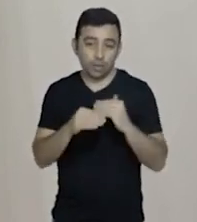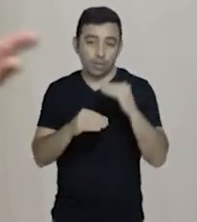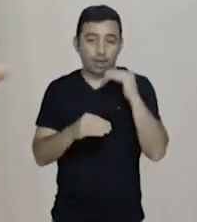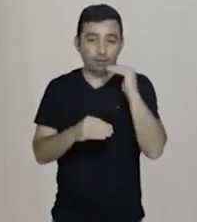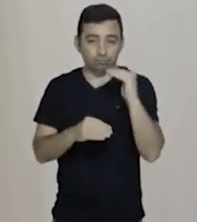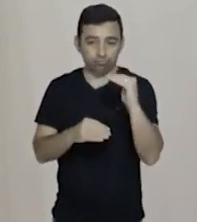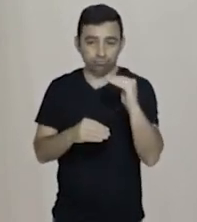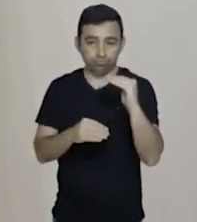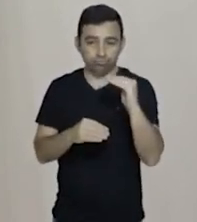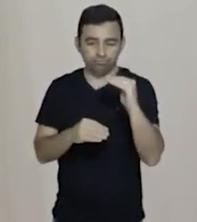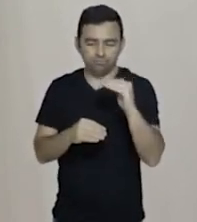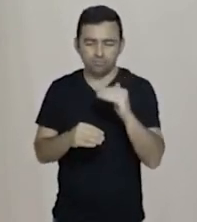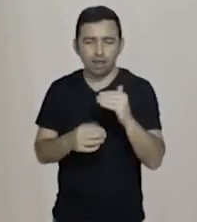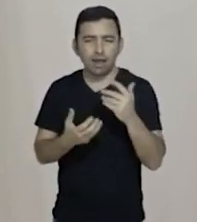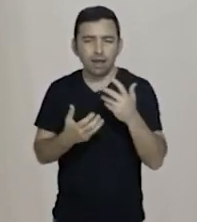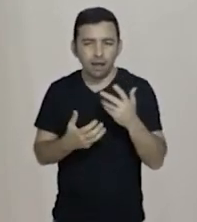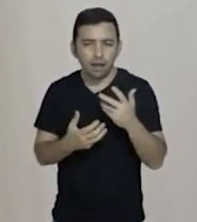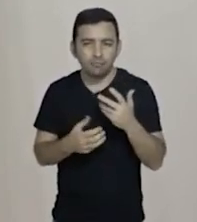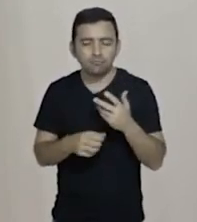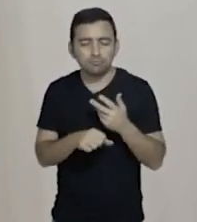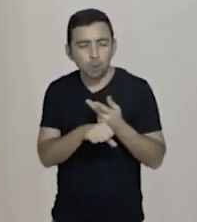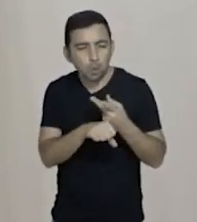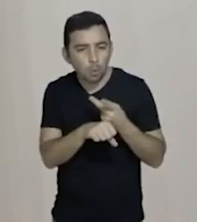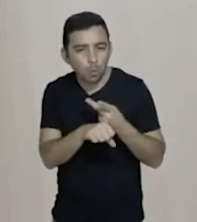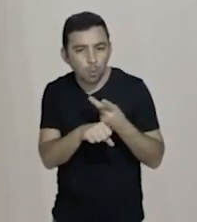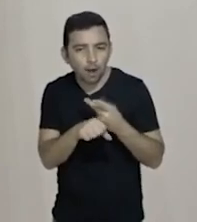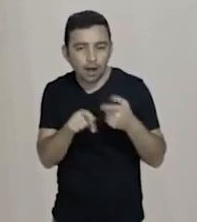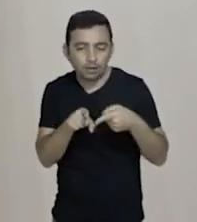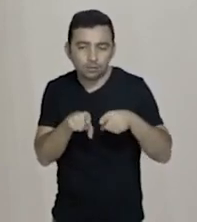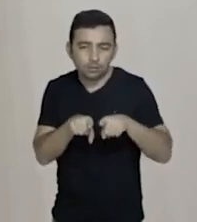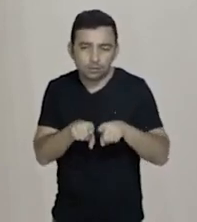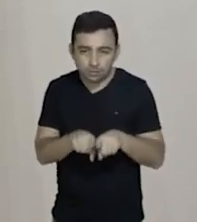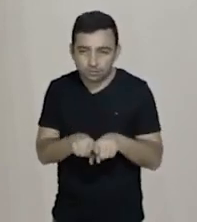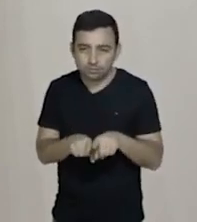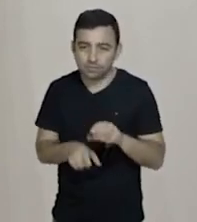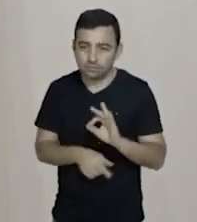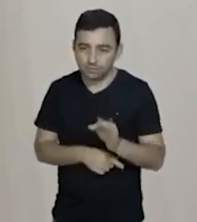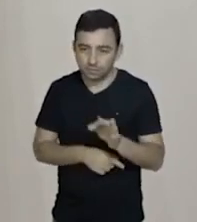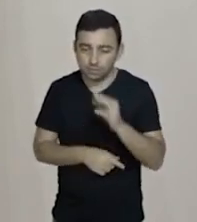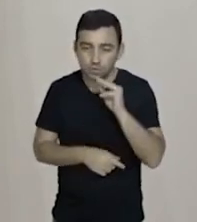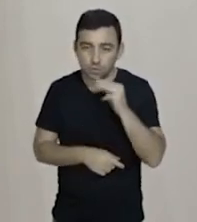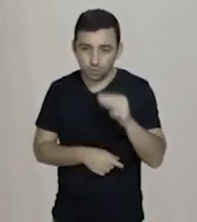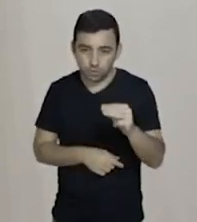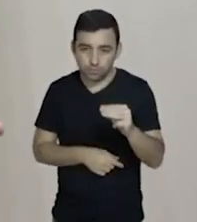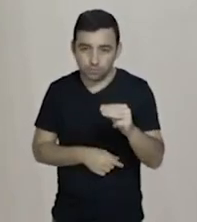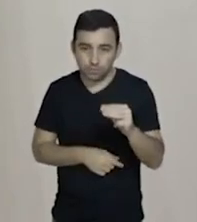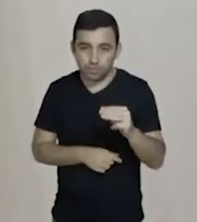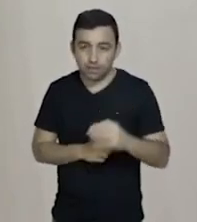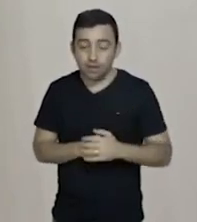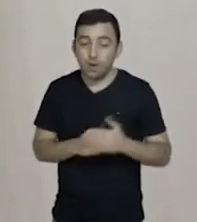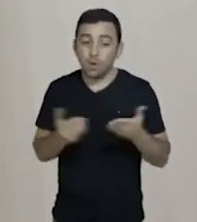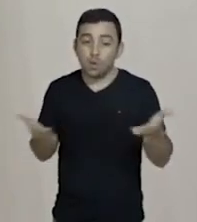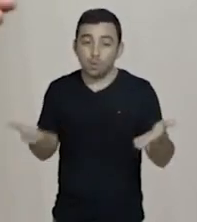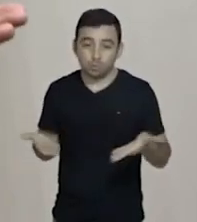buscando Associados deputados cadoren e hoje